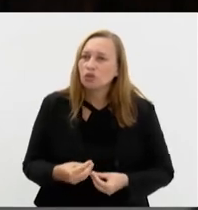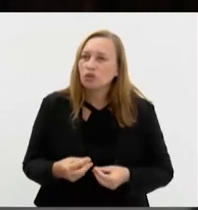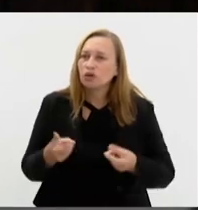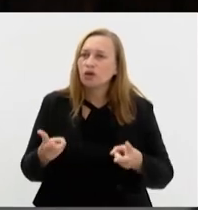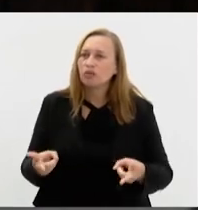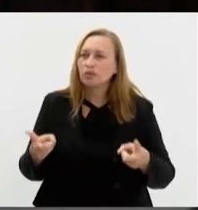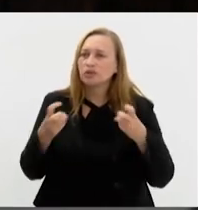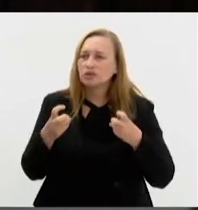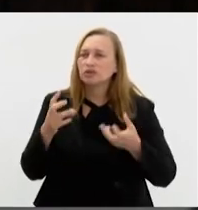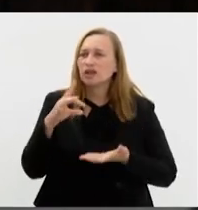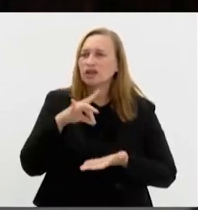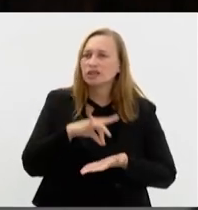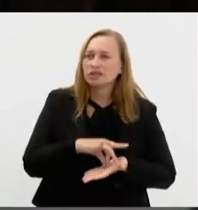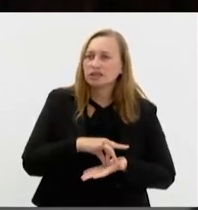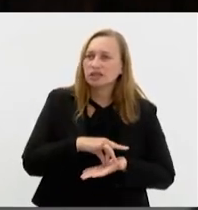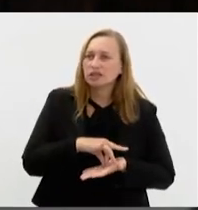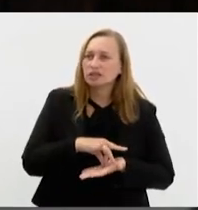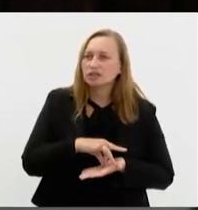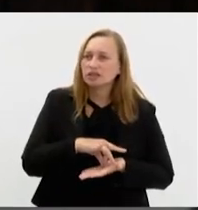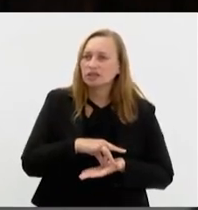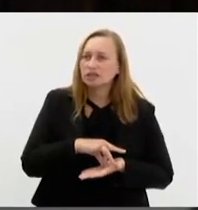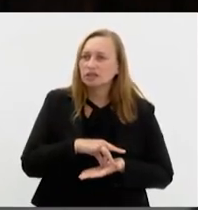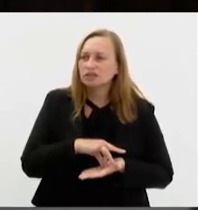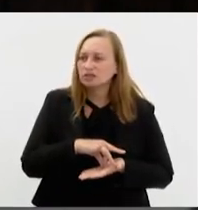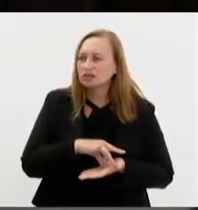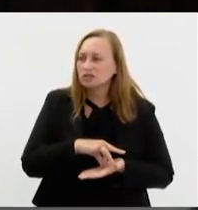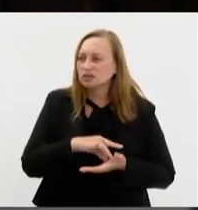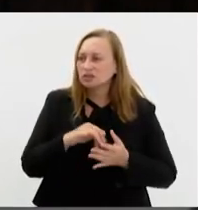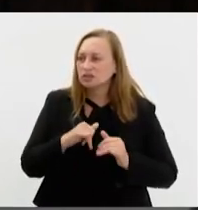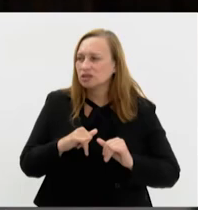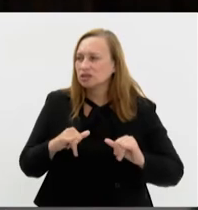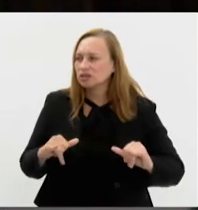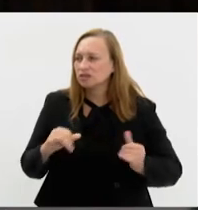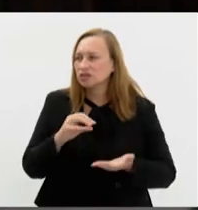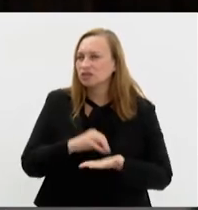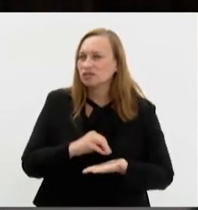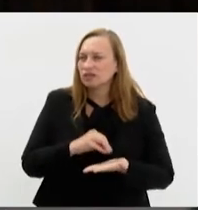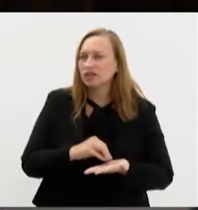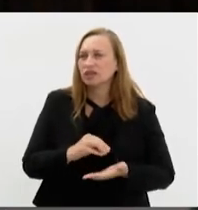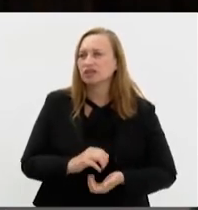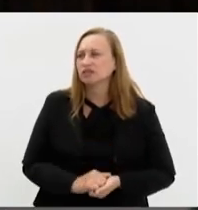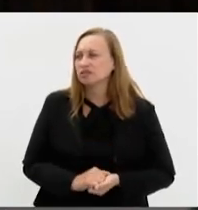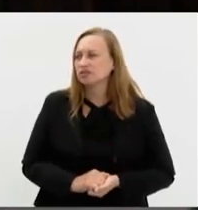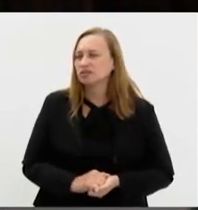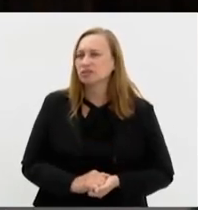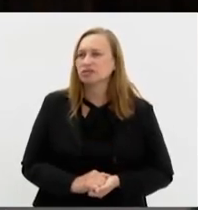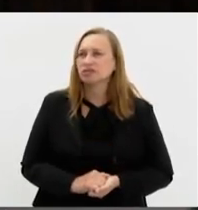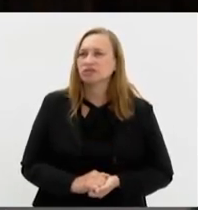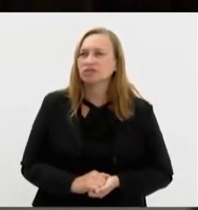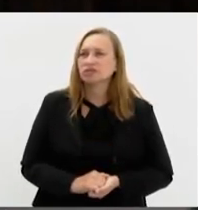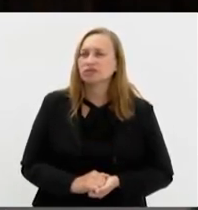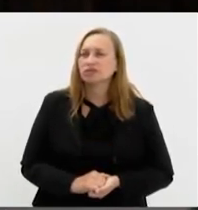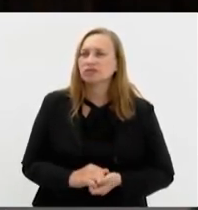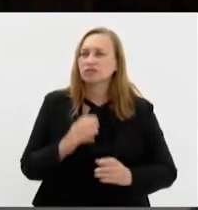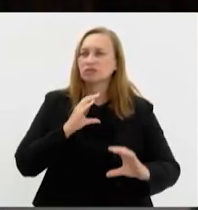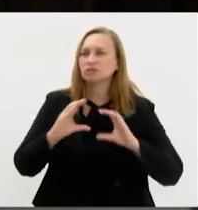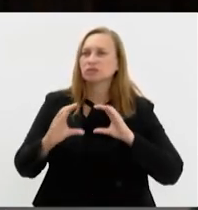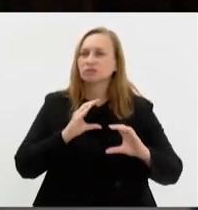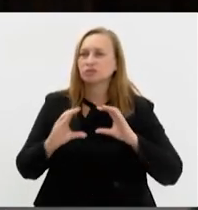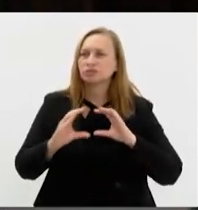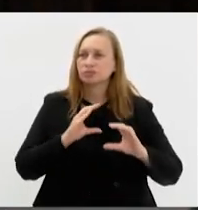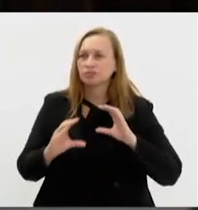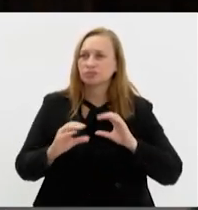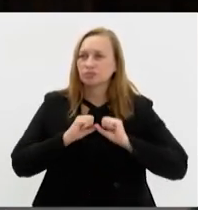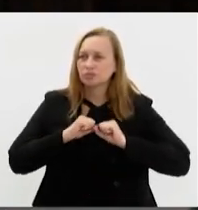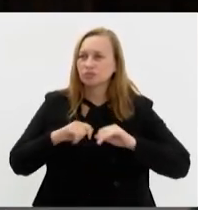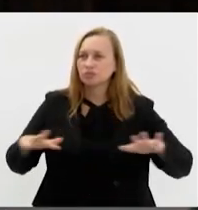realidade dos fatos pela difusão de inverdades essa sobretudo Concebida pelos meios de comunicação de massa e vejam que